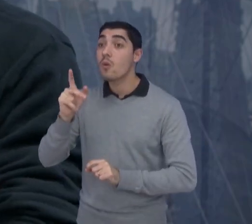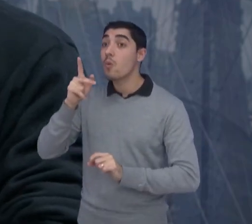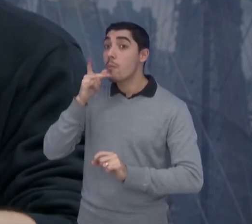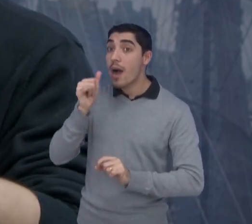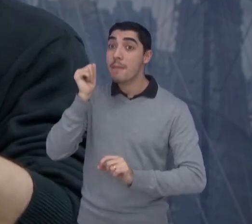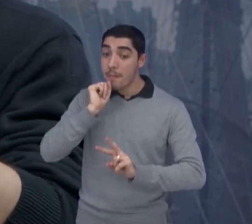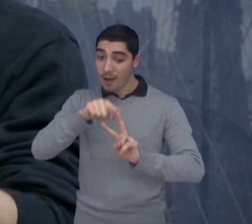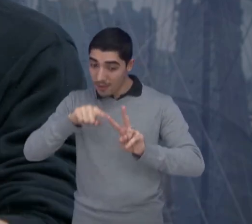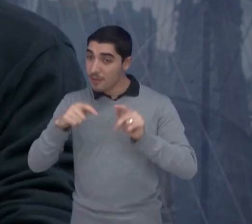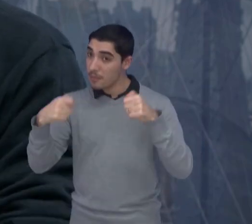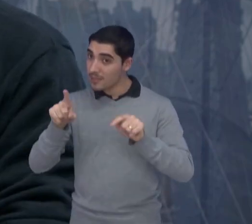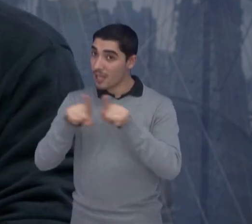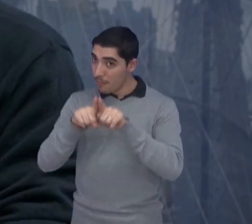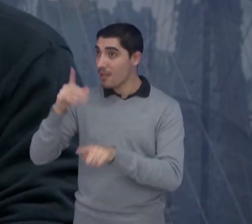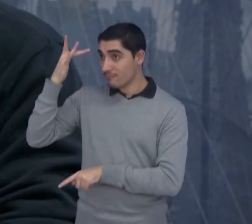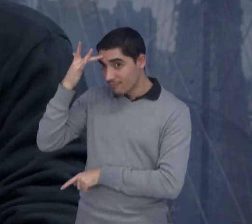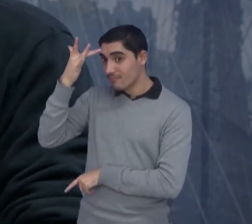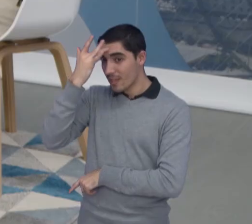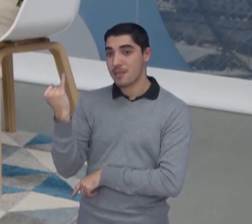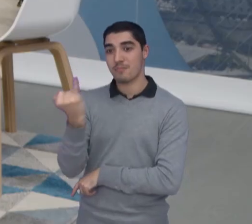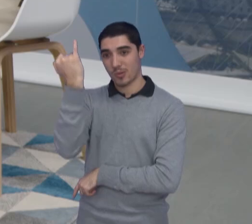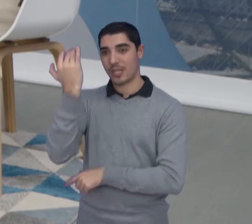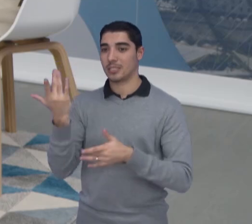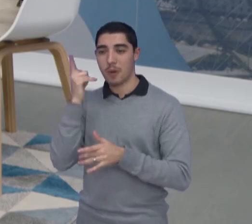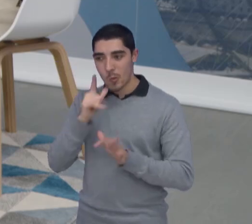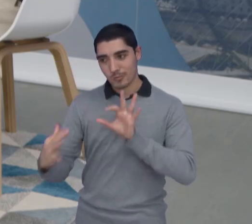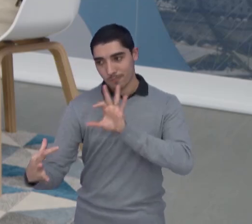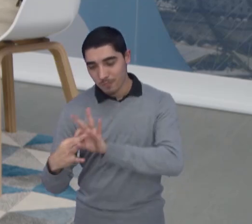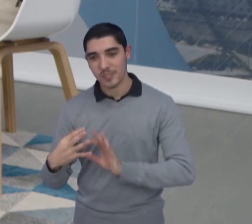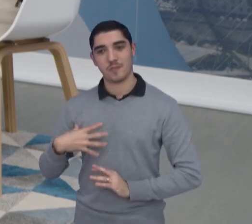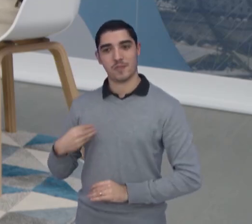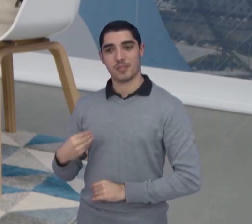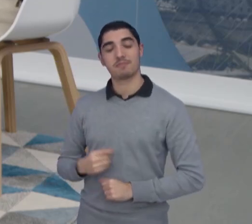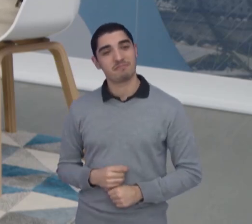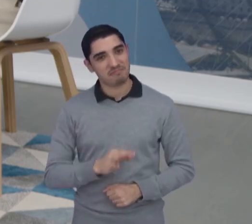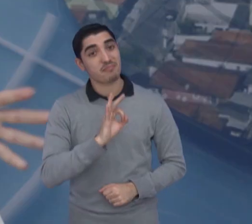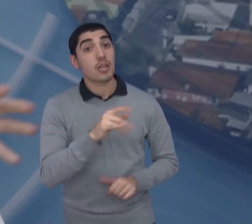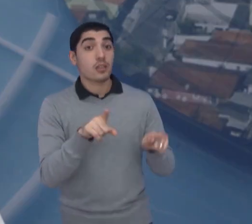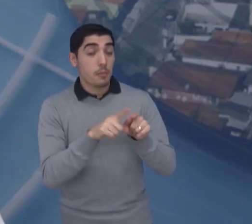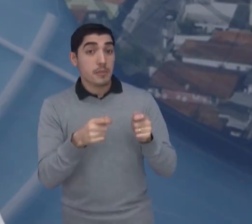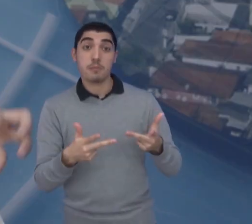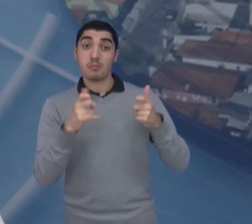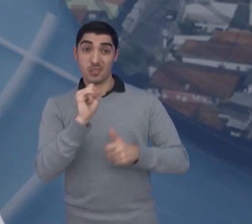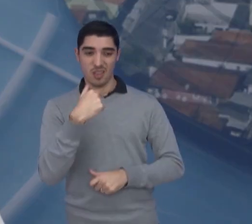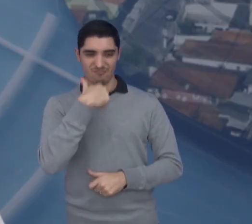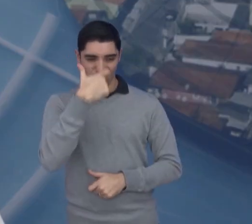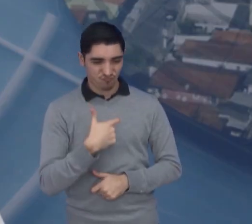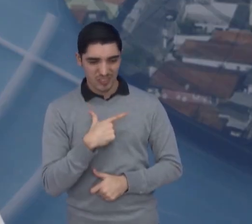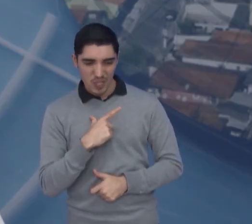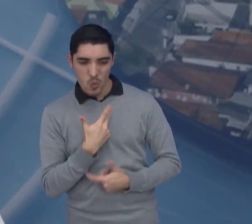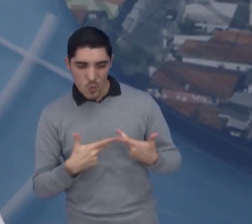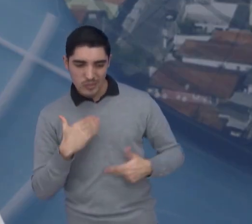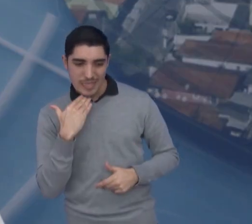Terapia em dia, ter essa conexão. Exato. E saber, né, quando não tem algo legal, precisamos de ajuda, ter esse